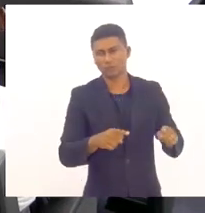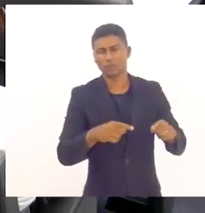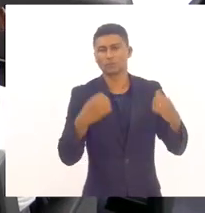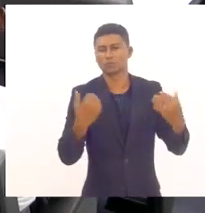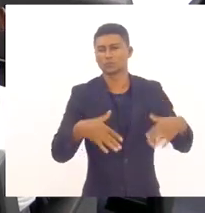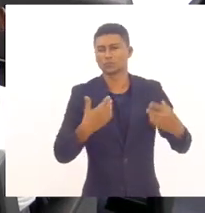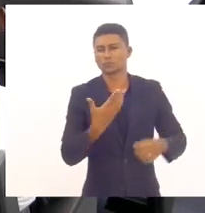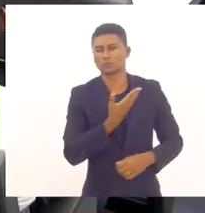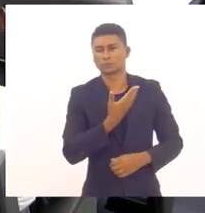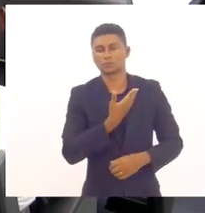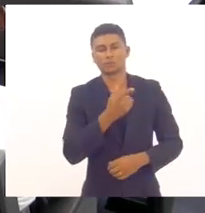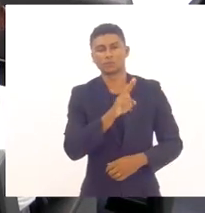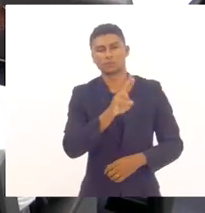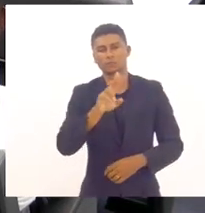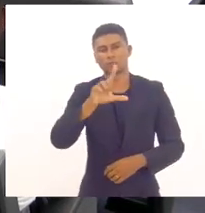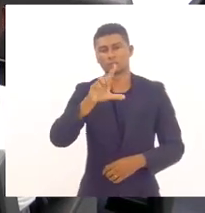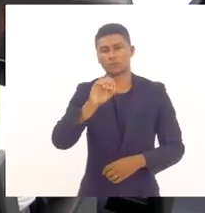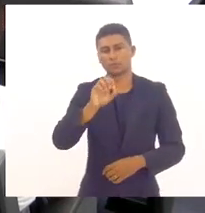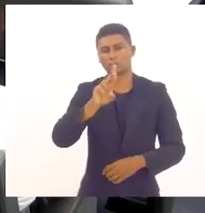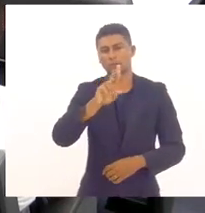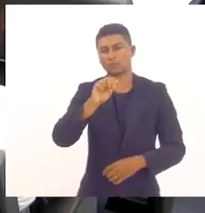a Lohane?